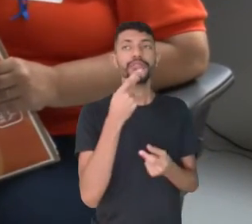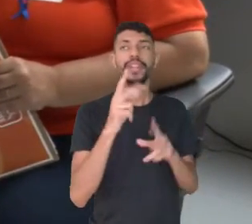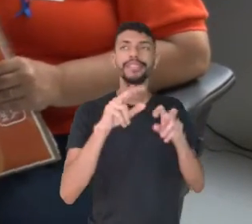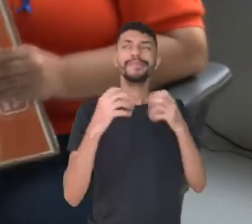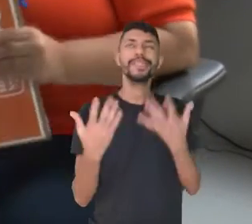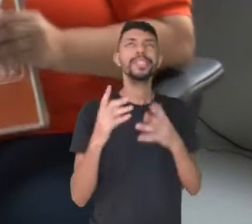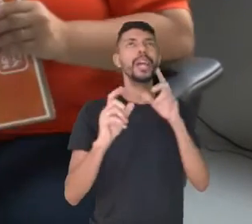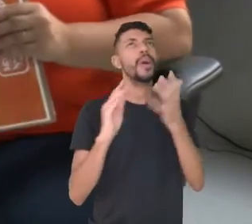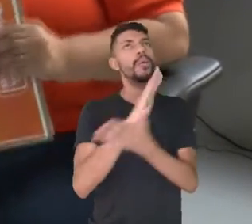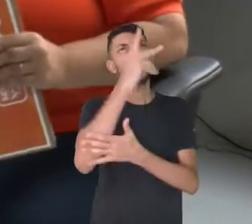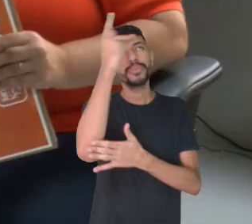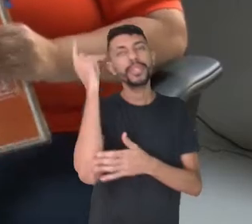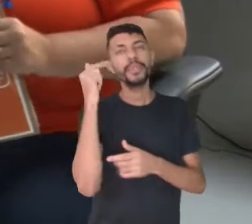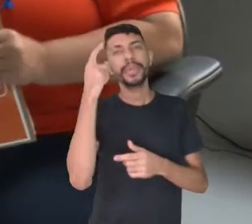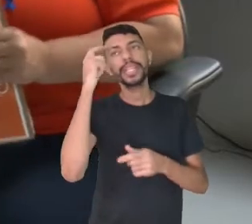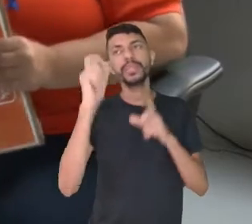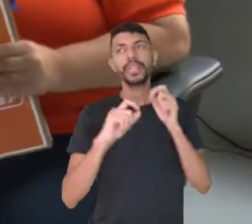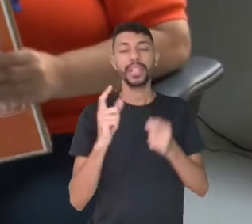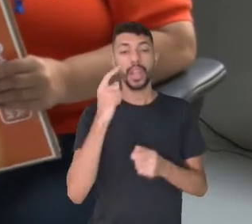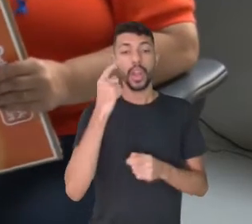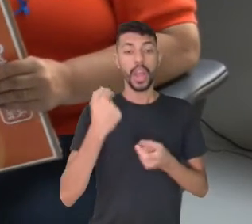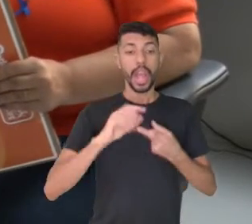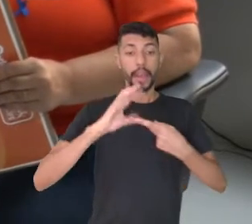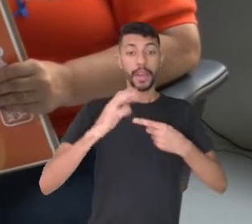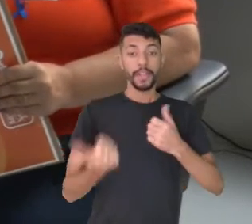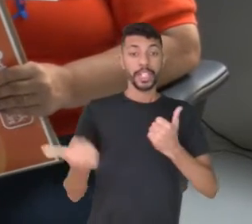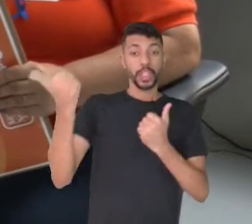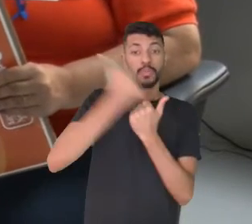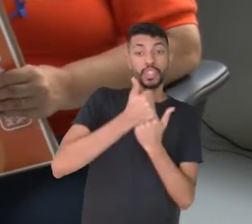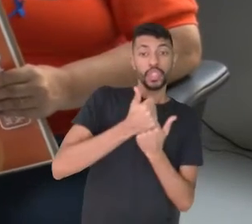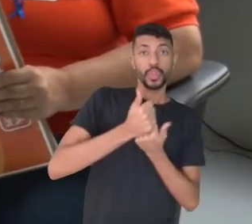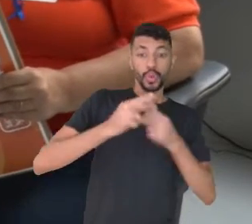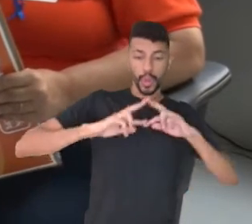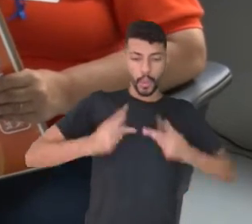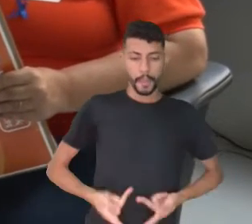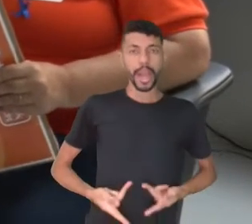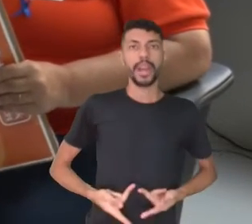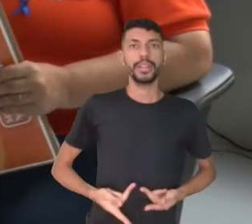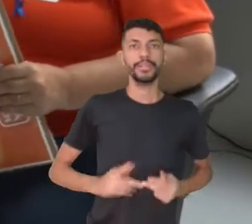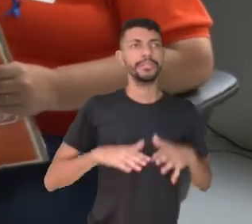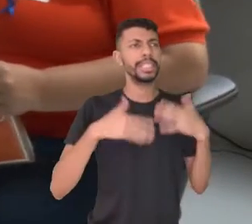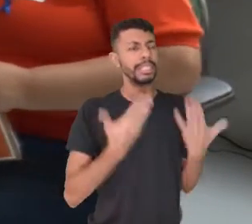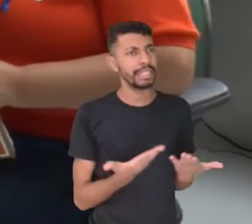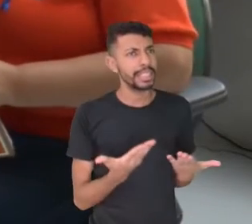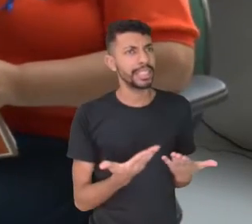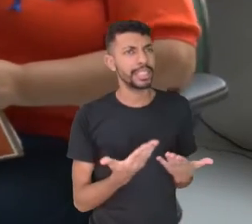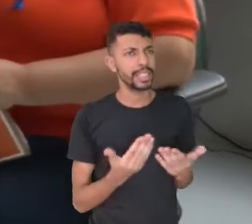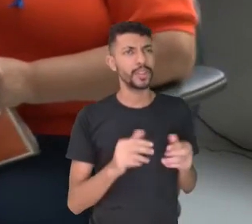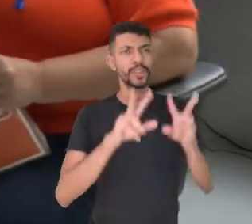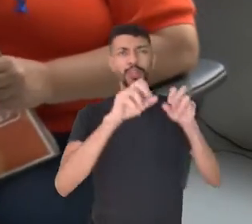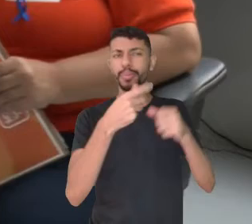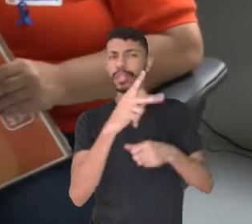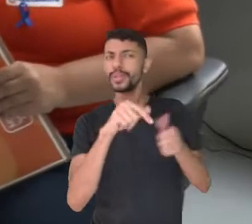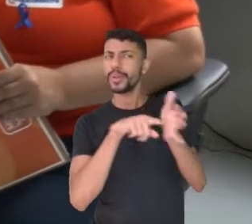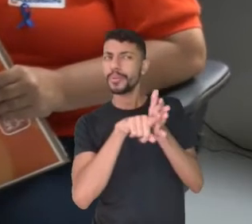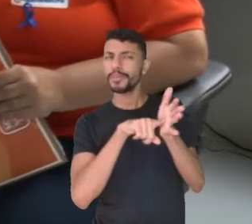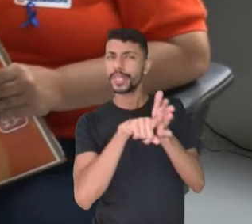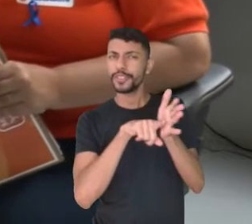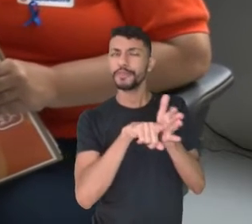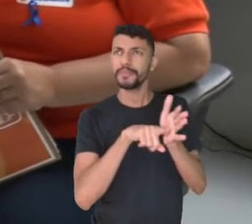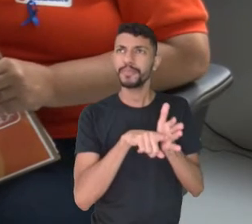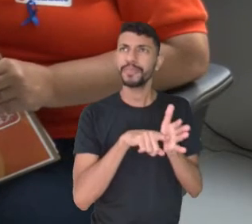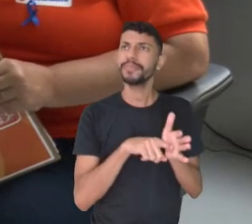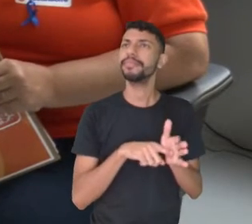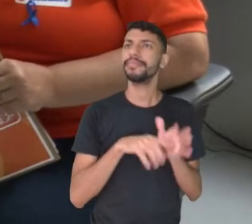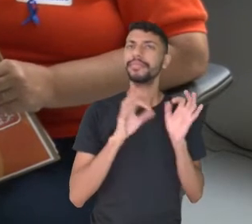pessoas dizem assim, as máquinas vão substituir o homem. E aí, doutor André, diante da sua pesquisa, gente, que foi uma